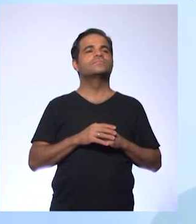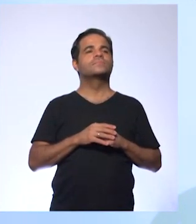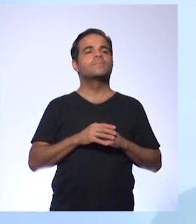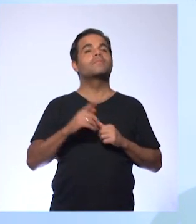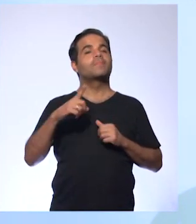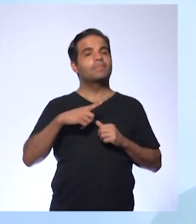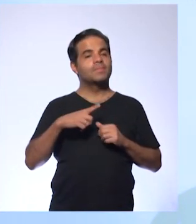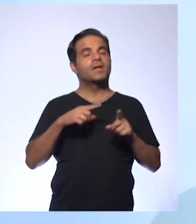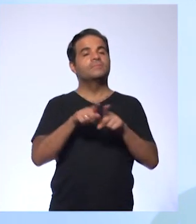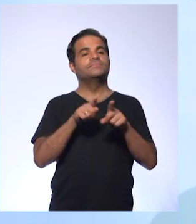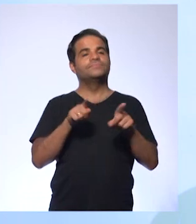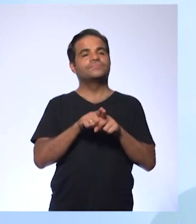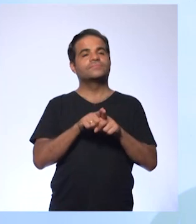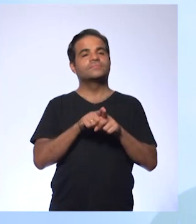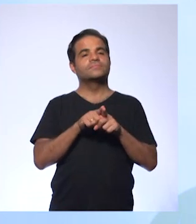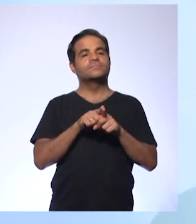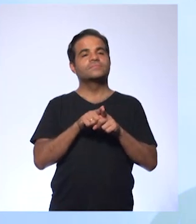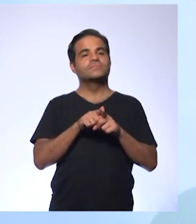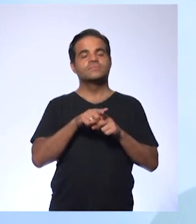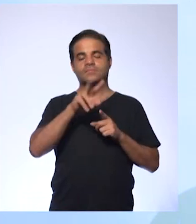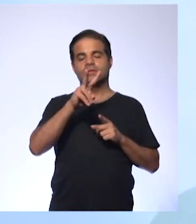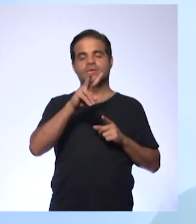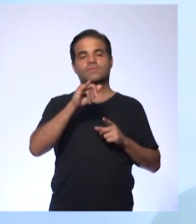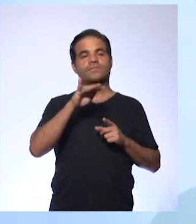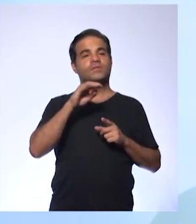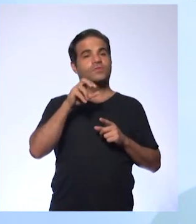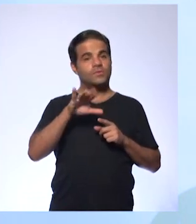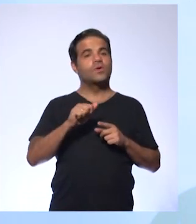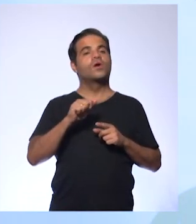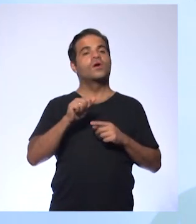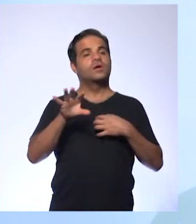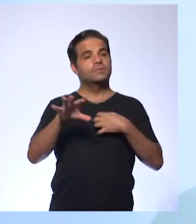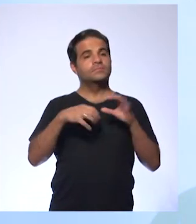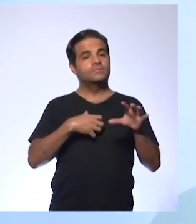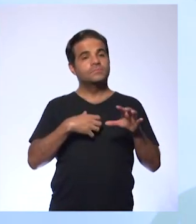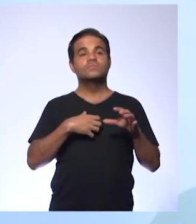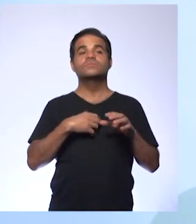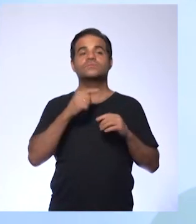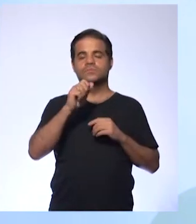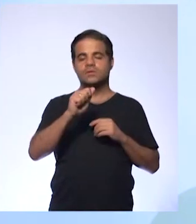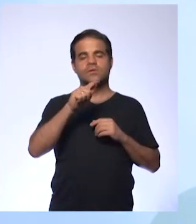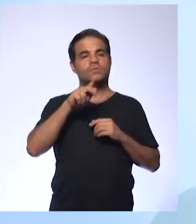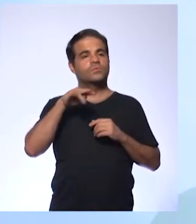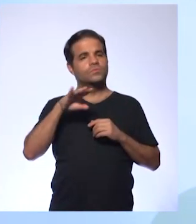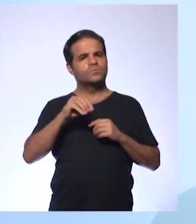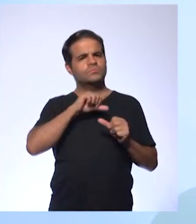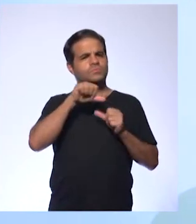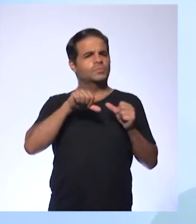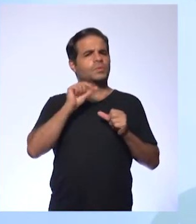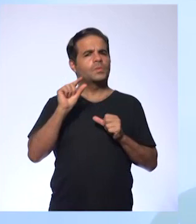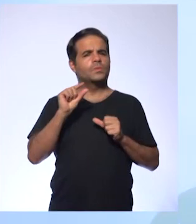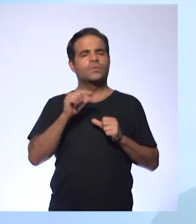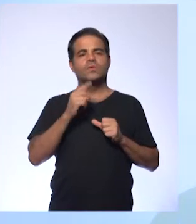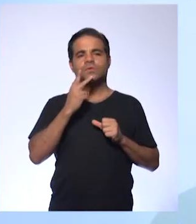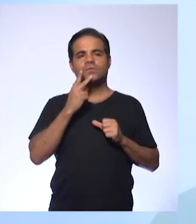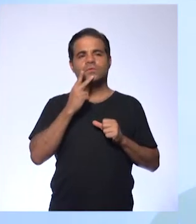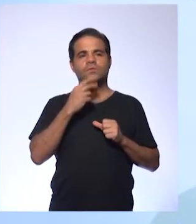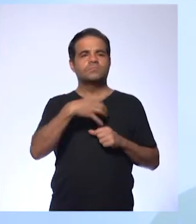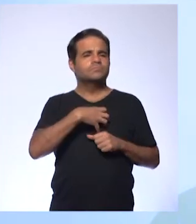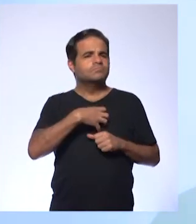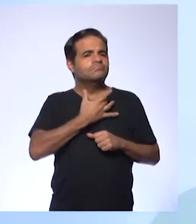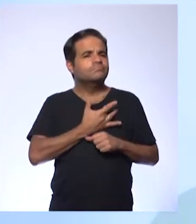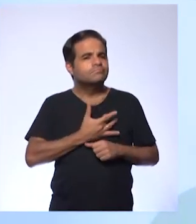E também a Vitória também falou que é se colocar no lugar do outro. E o Augusto dá uma mudada, falou sobre